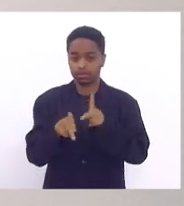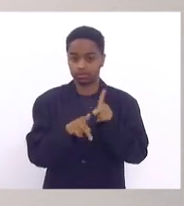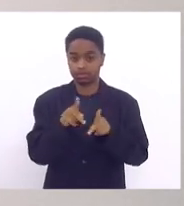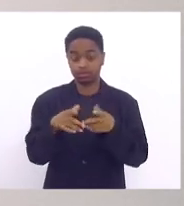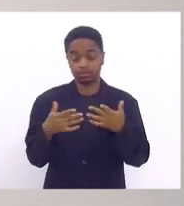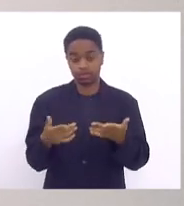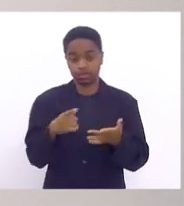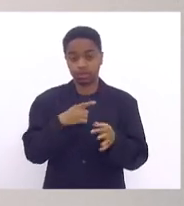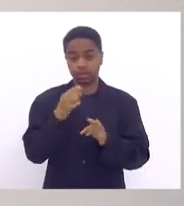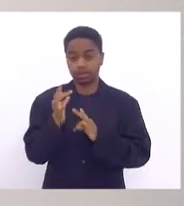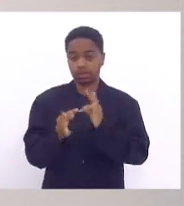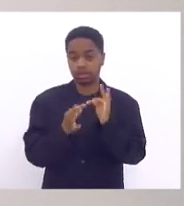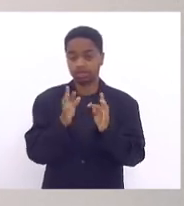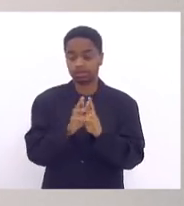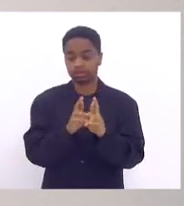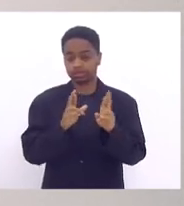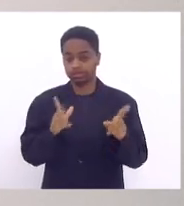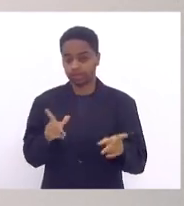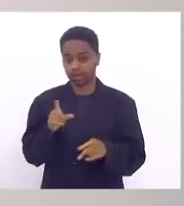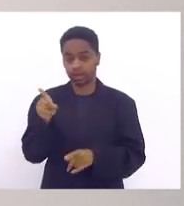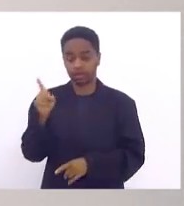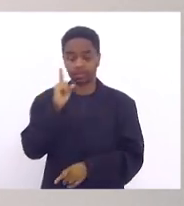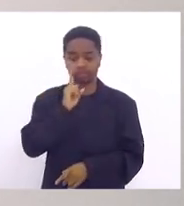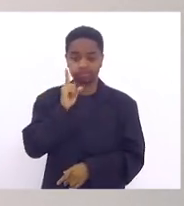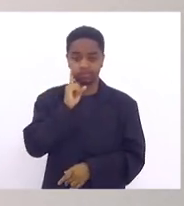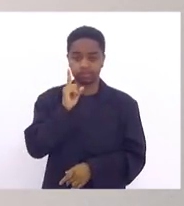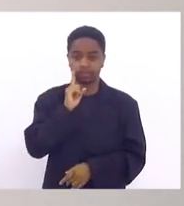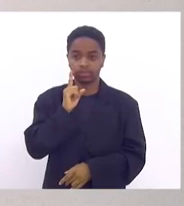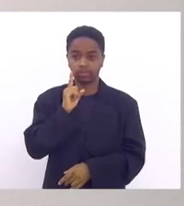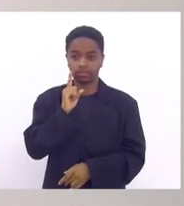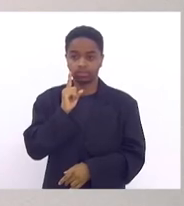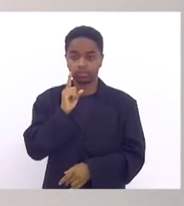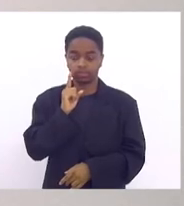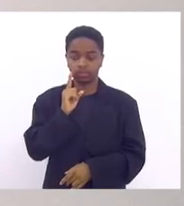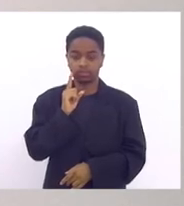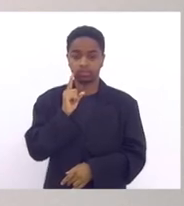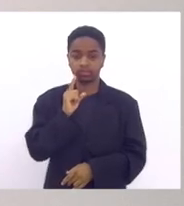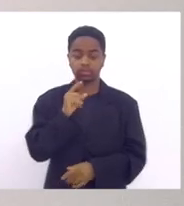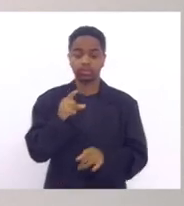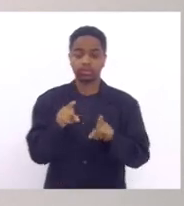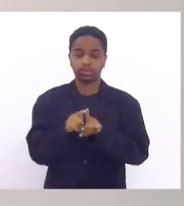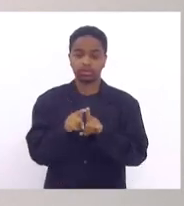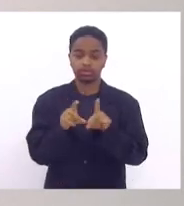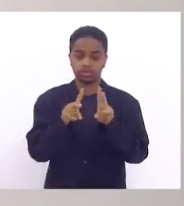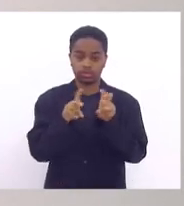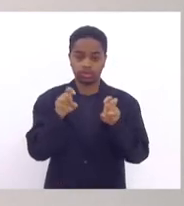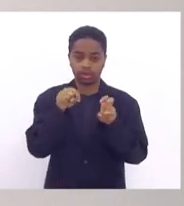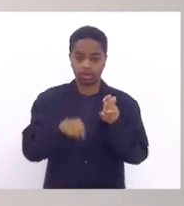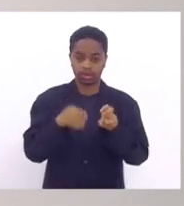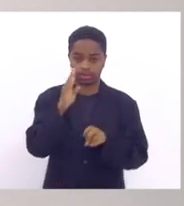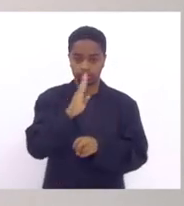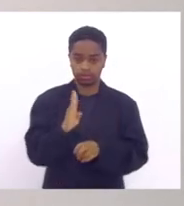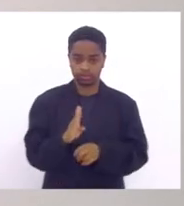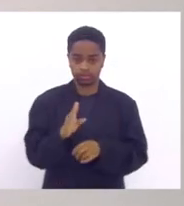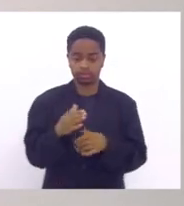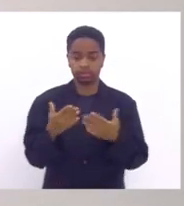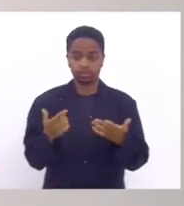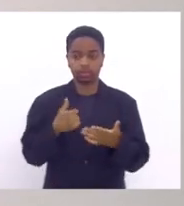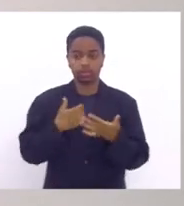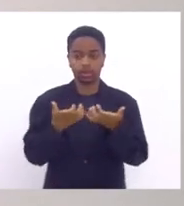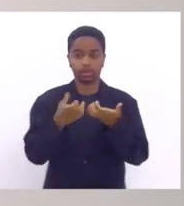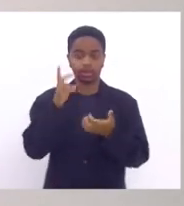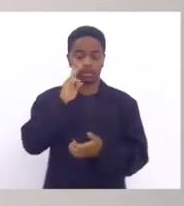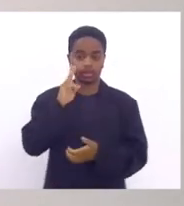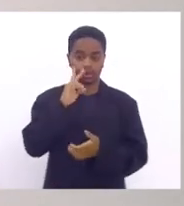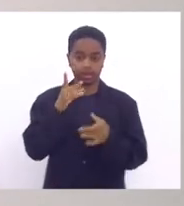há um tratamento diferenciado no direito norteamericano no que diz respeito a mandato e no que diz respeito ao direito brasileiro e eu quero lembrar um detalhe